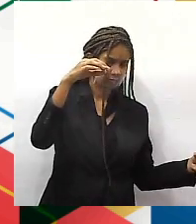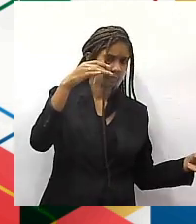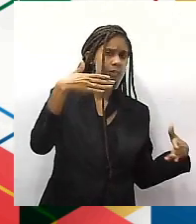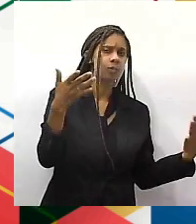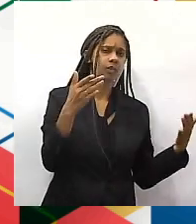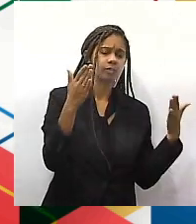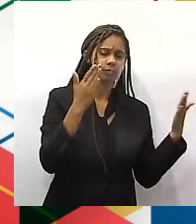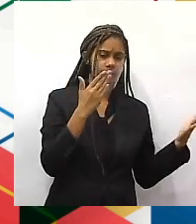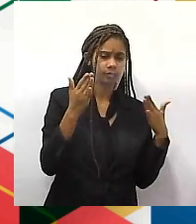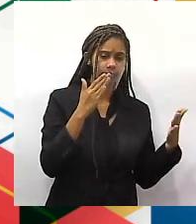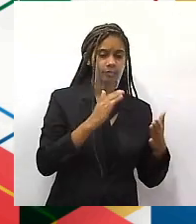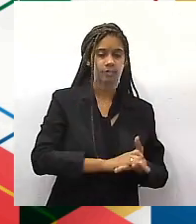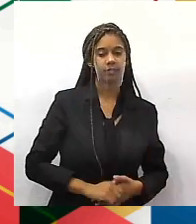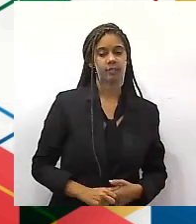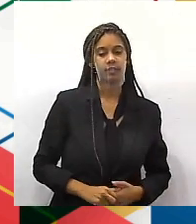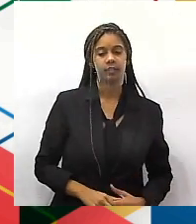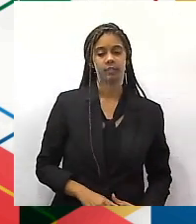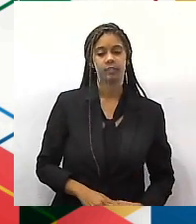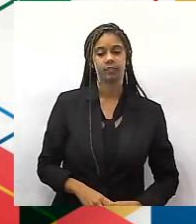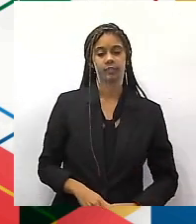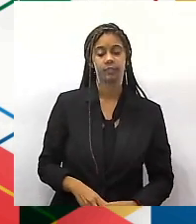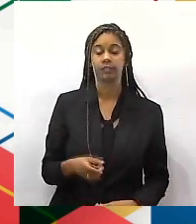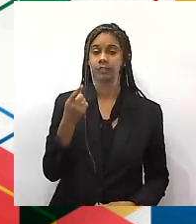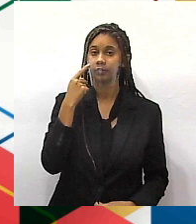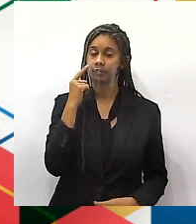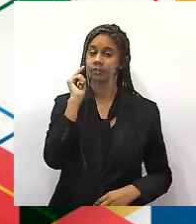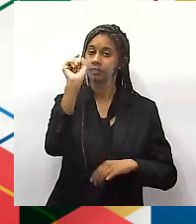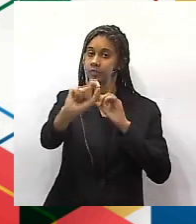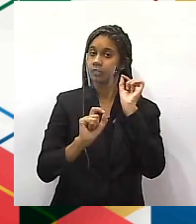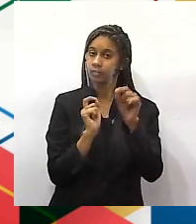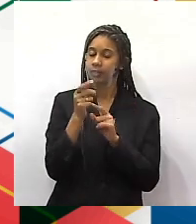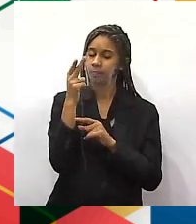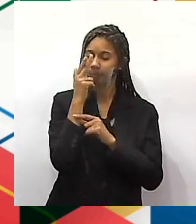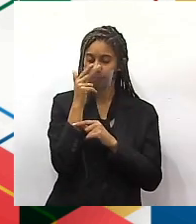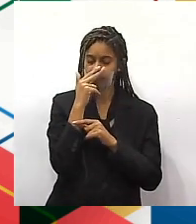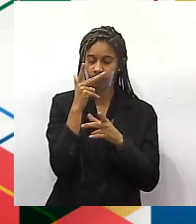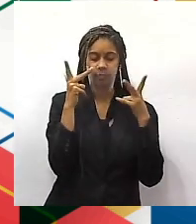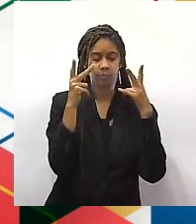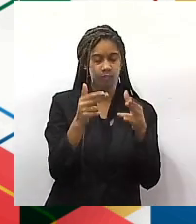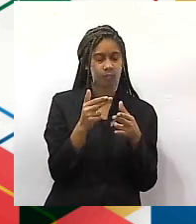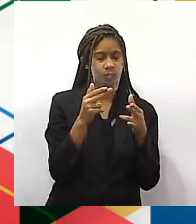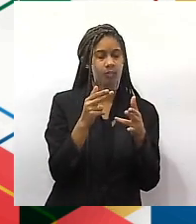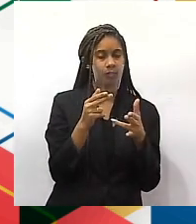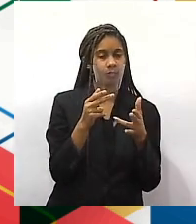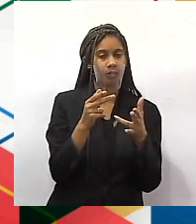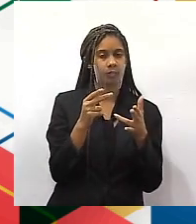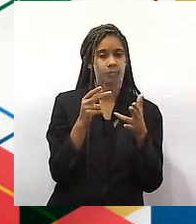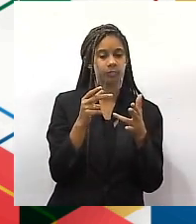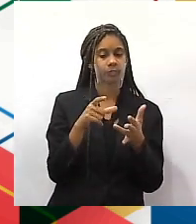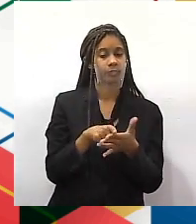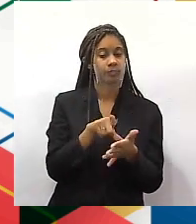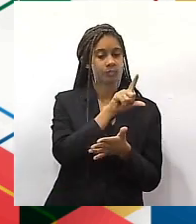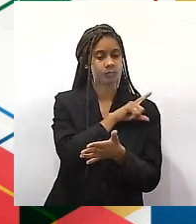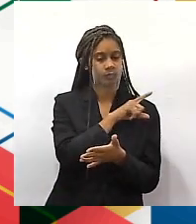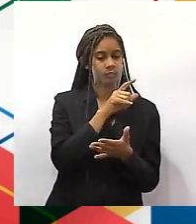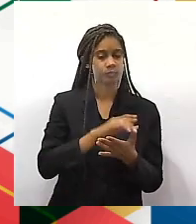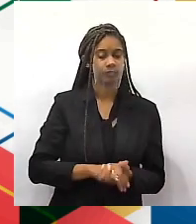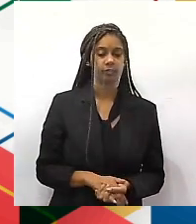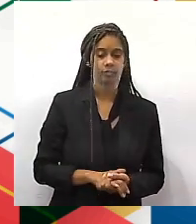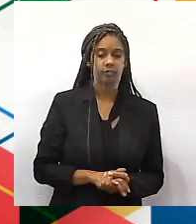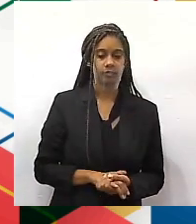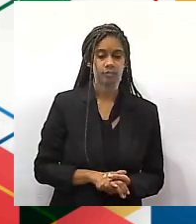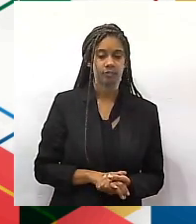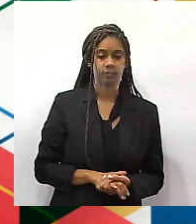representando ali aquela distância por x. Repare que é a mesma situação da figura anterior. Eu vou até traçar aqui